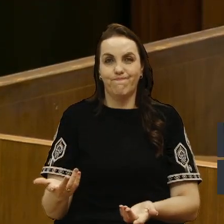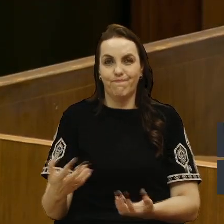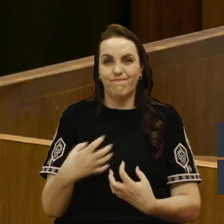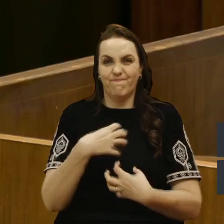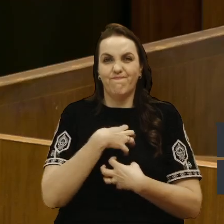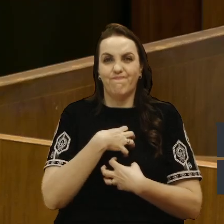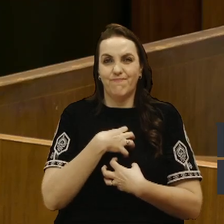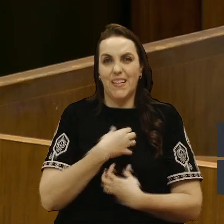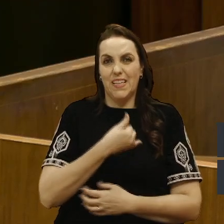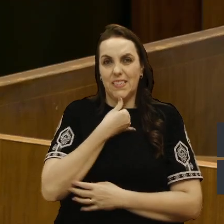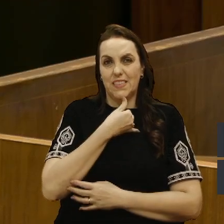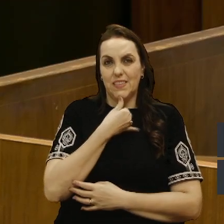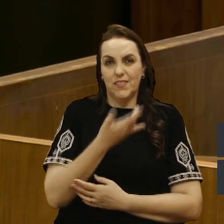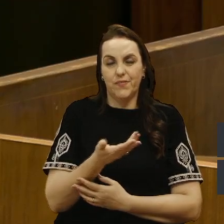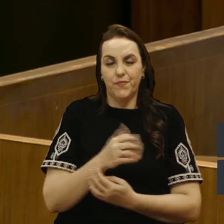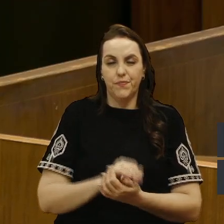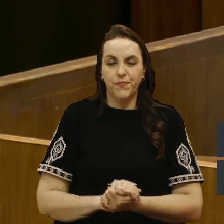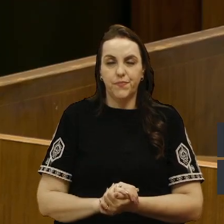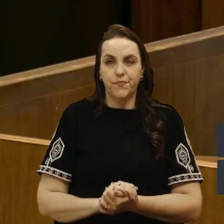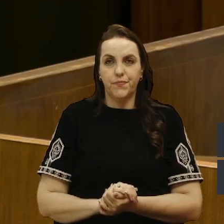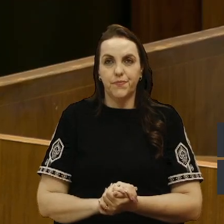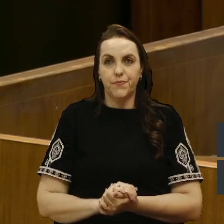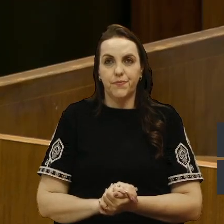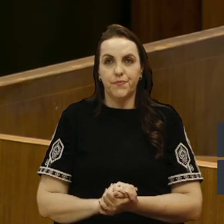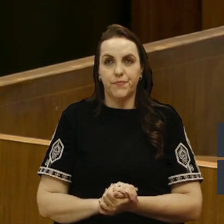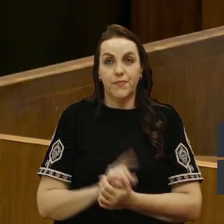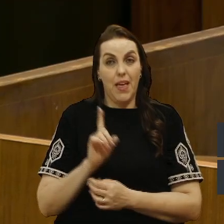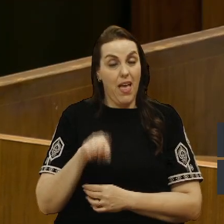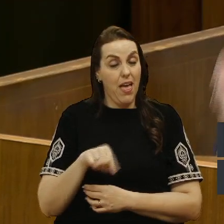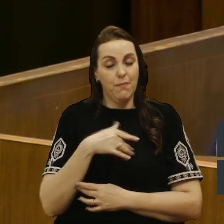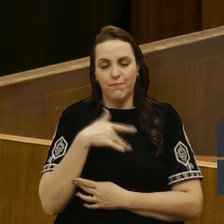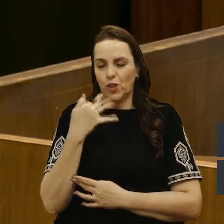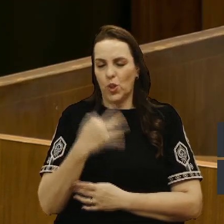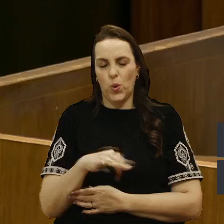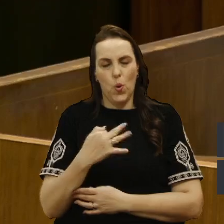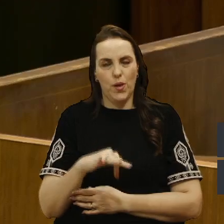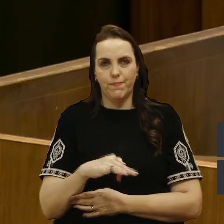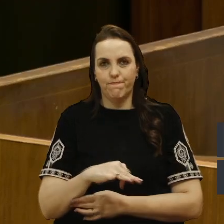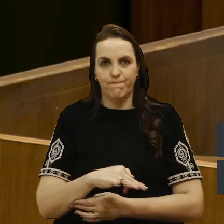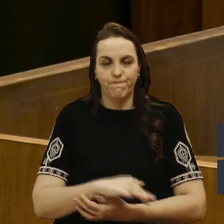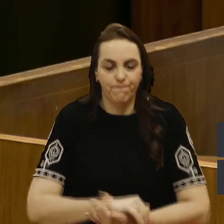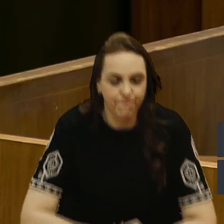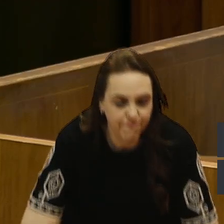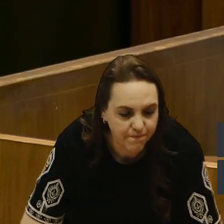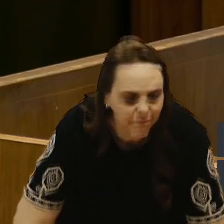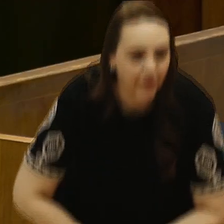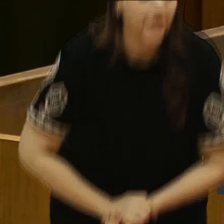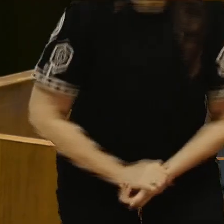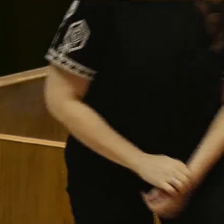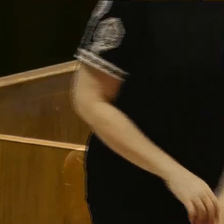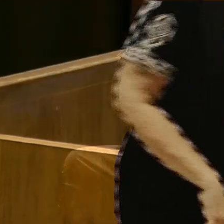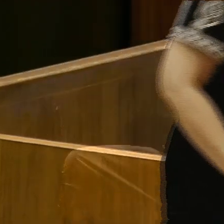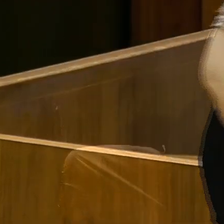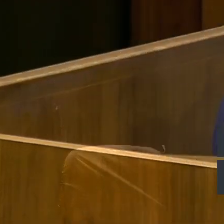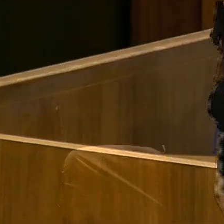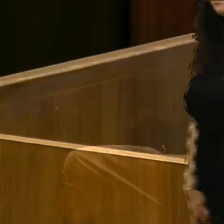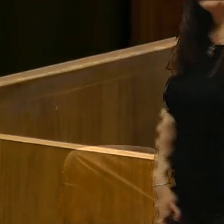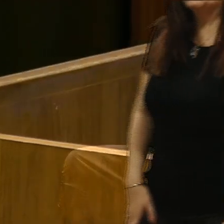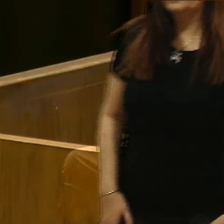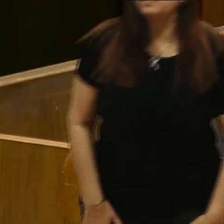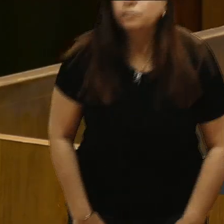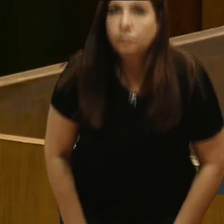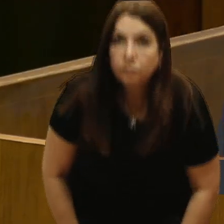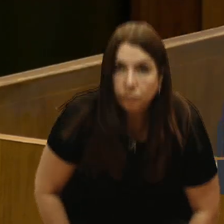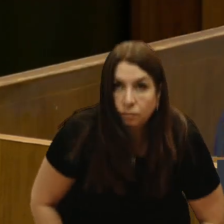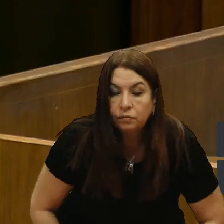metais do cemitério, isso é uma dor, não do corpo, mas sim da alma. Então, justamente